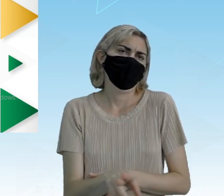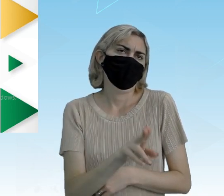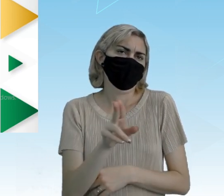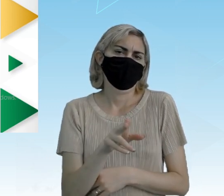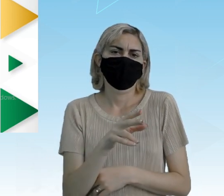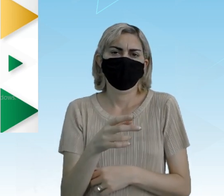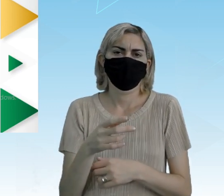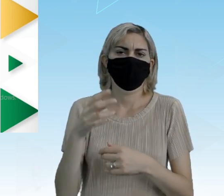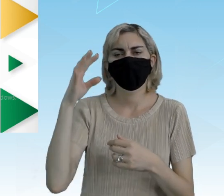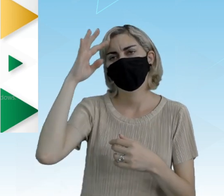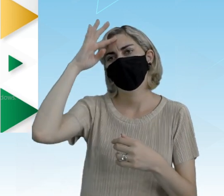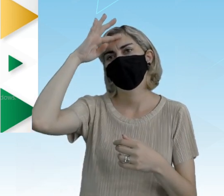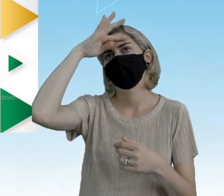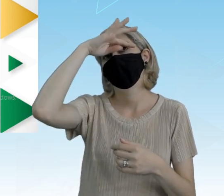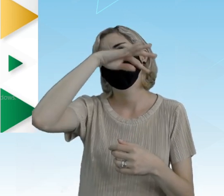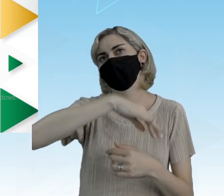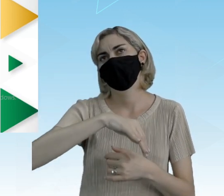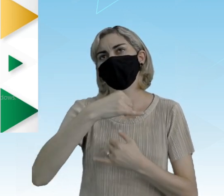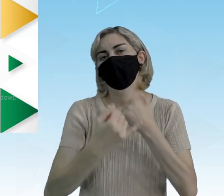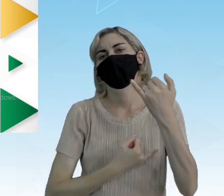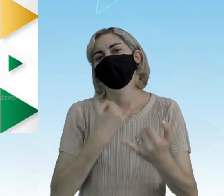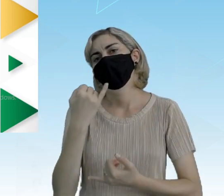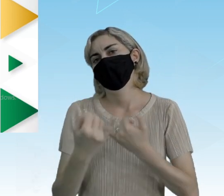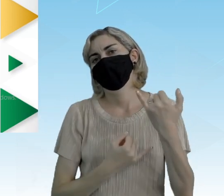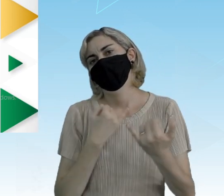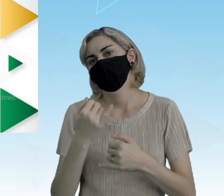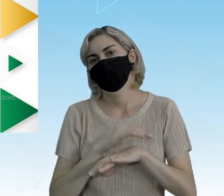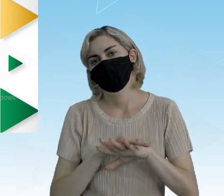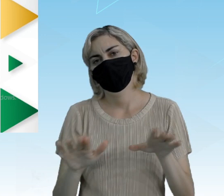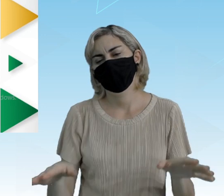a distração, o recreio e, na pior das hipóteses,